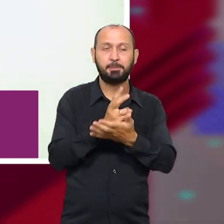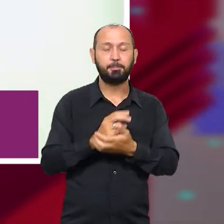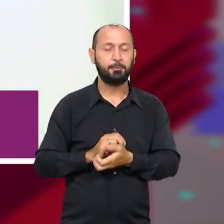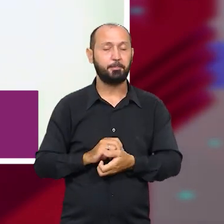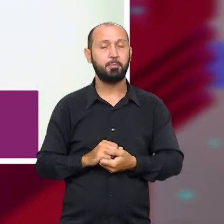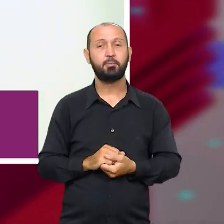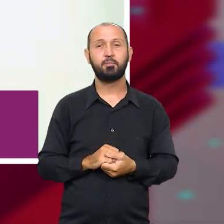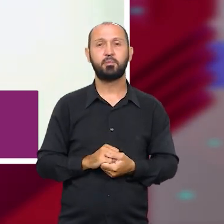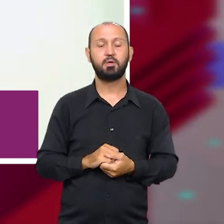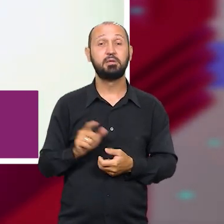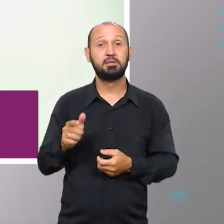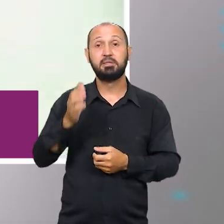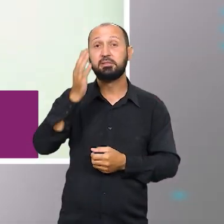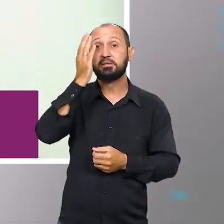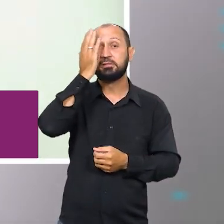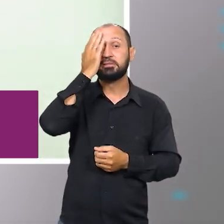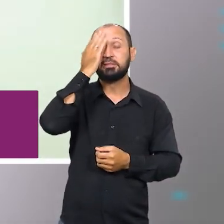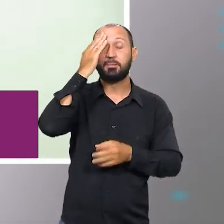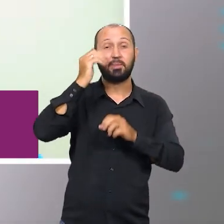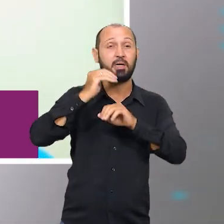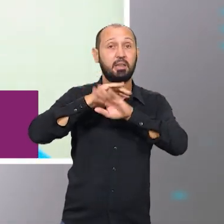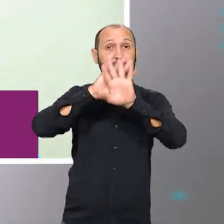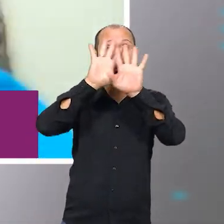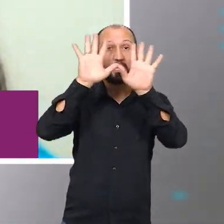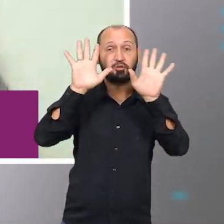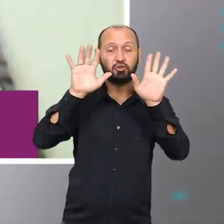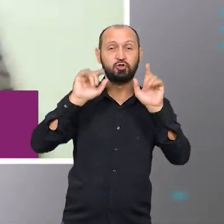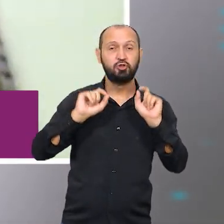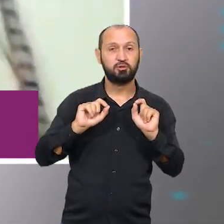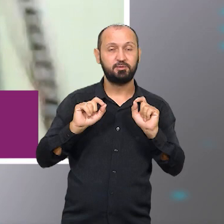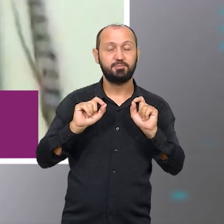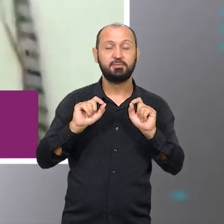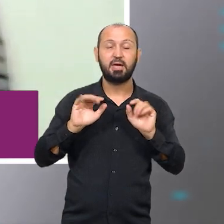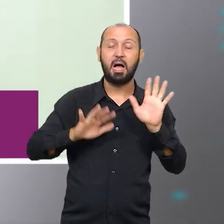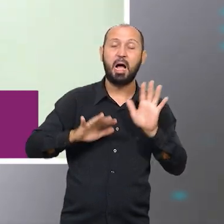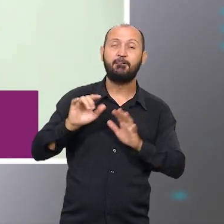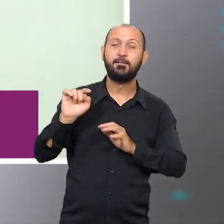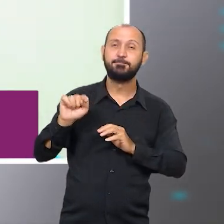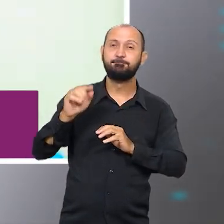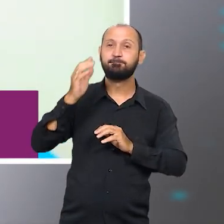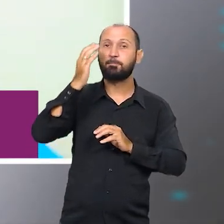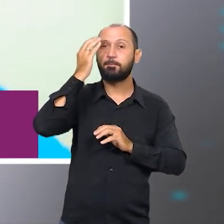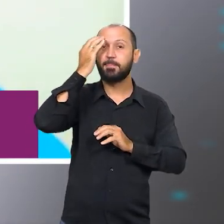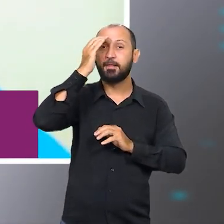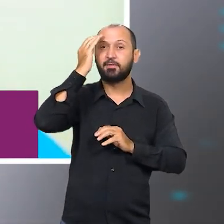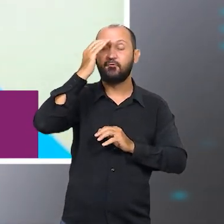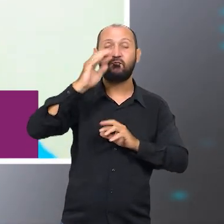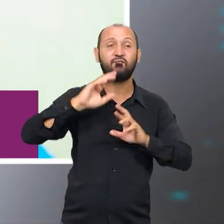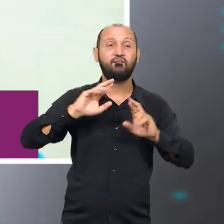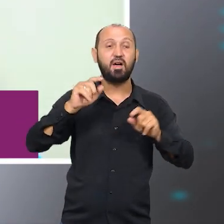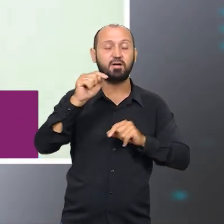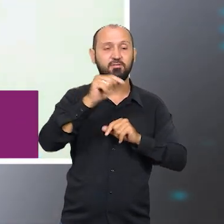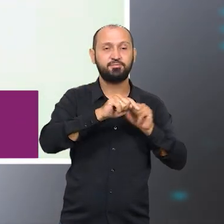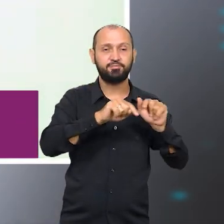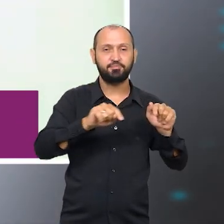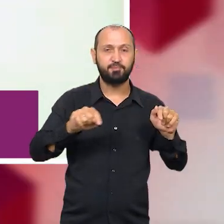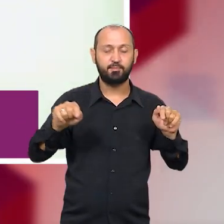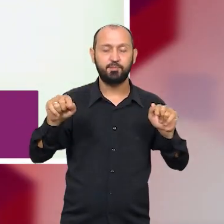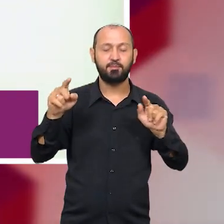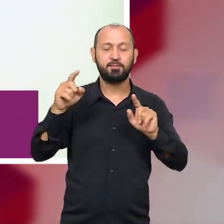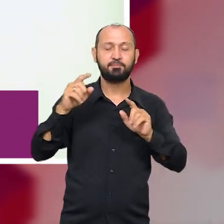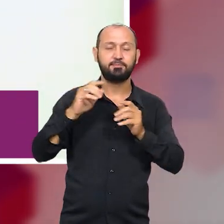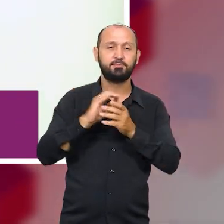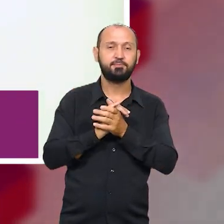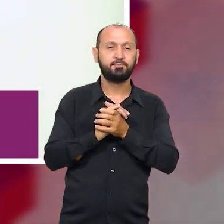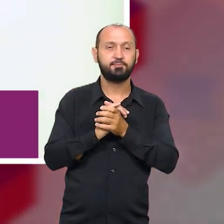todos os momentos da vida dele. E ele entende, né? Ele é uma pessoa muito assim, que às vezes ele entende diferente do que uma